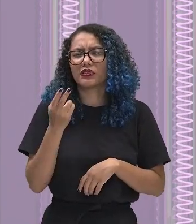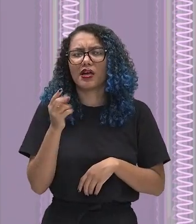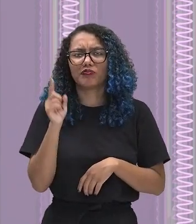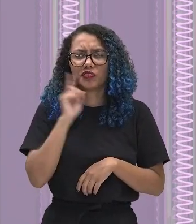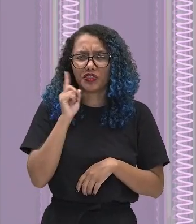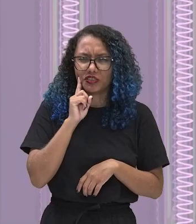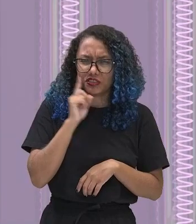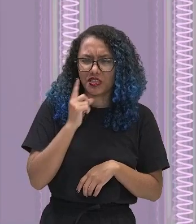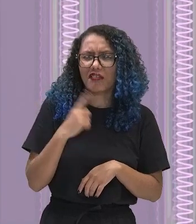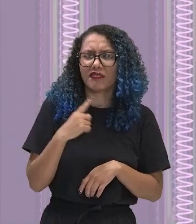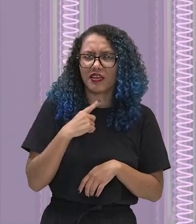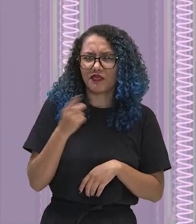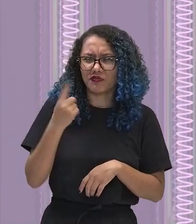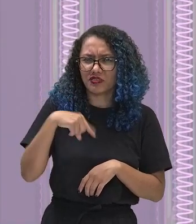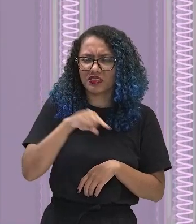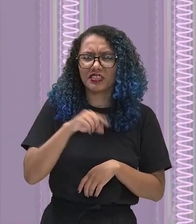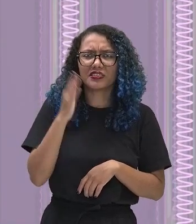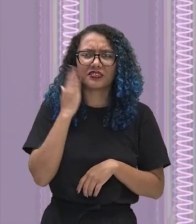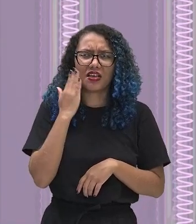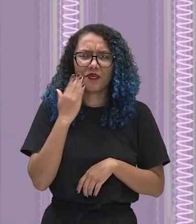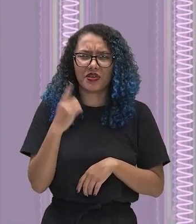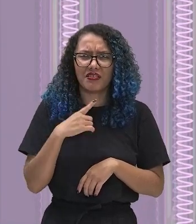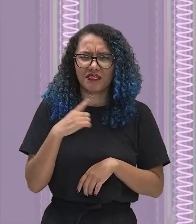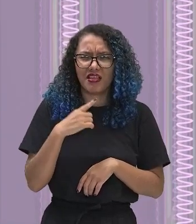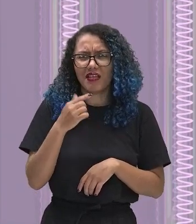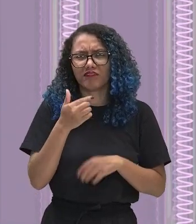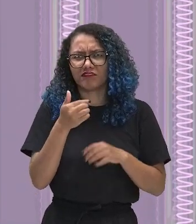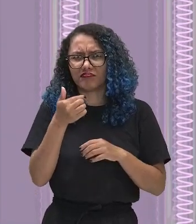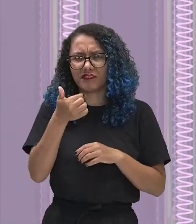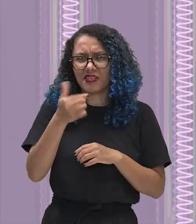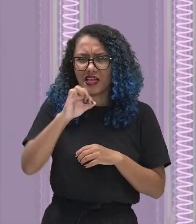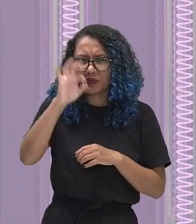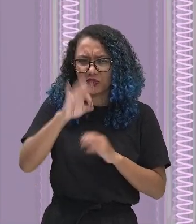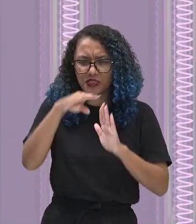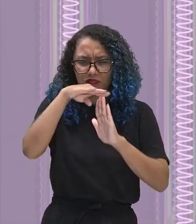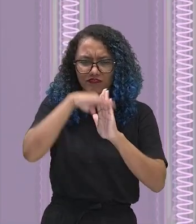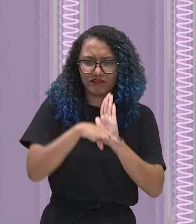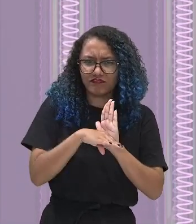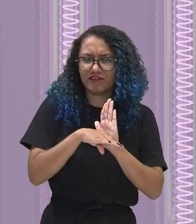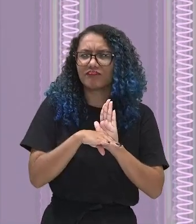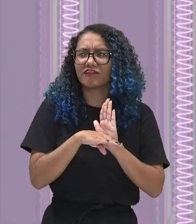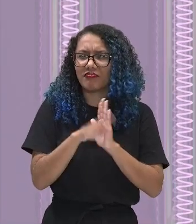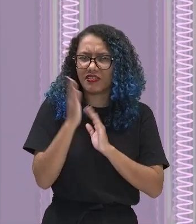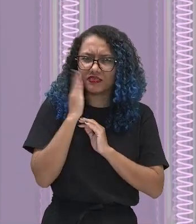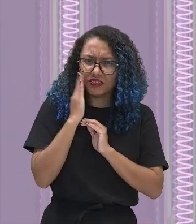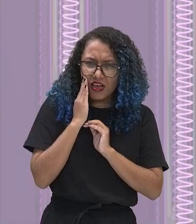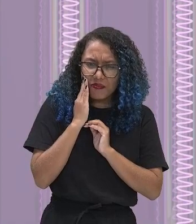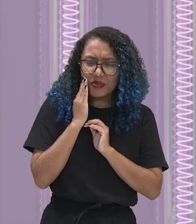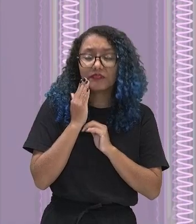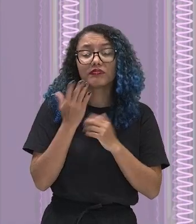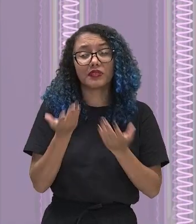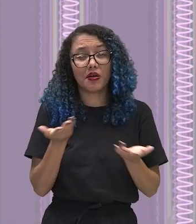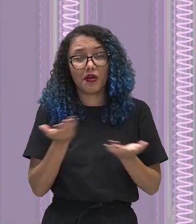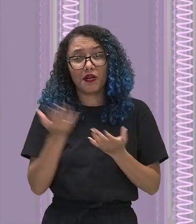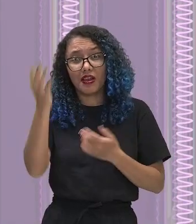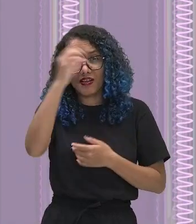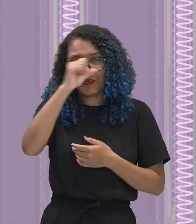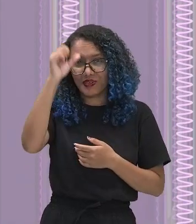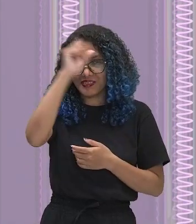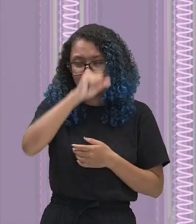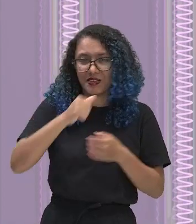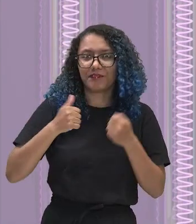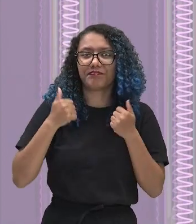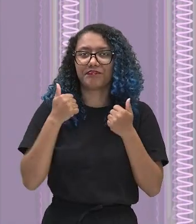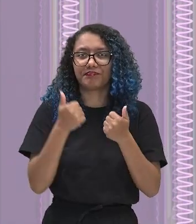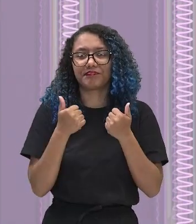E você sabe o que é 10% de desconto de alguma coisa, de um valor? Você vai aprender na nossa aula. E quando